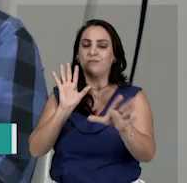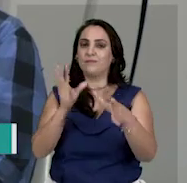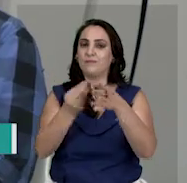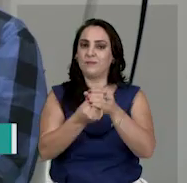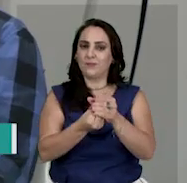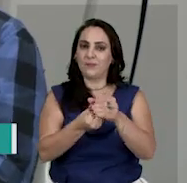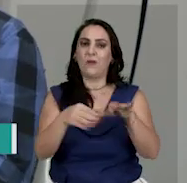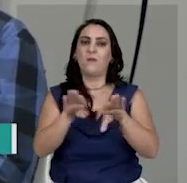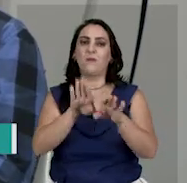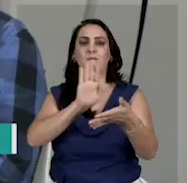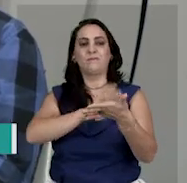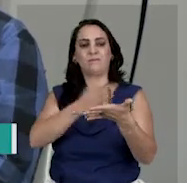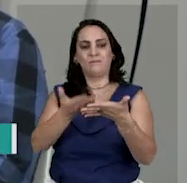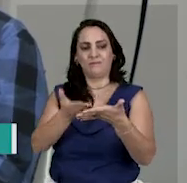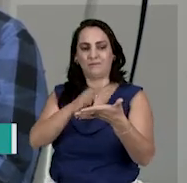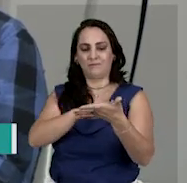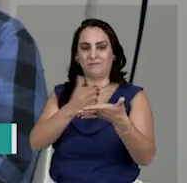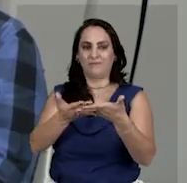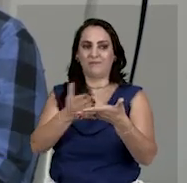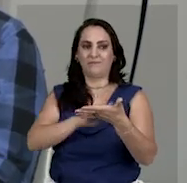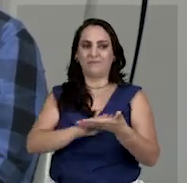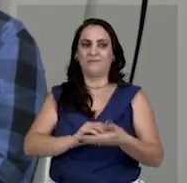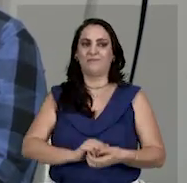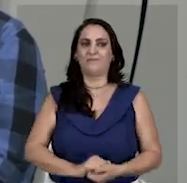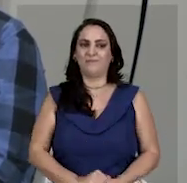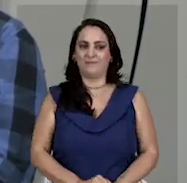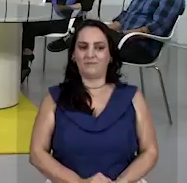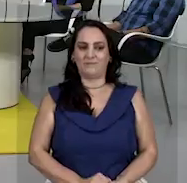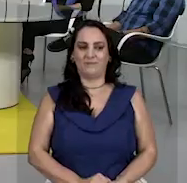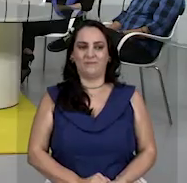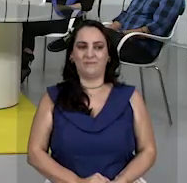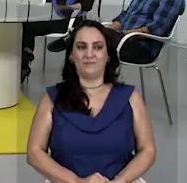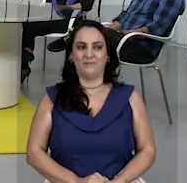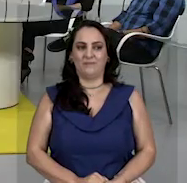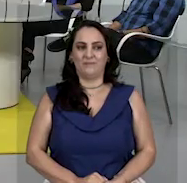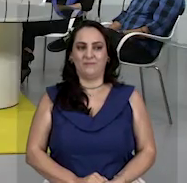também sou tradutor e intérprete da Rede Estadual de Ensino.